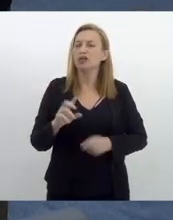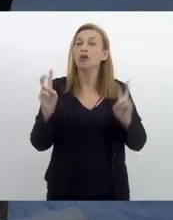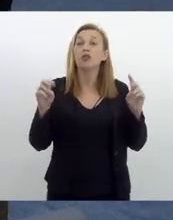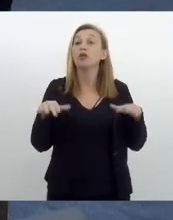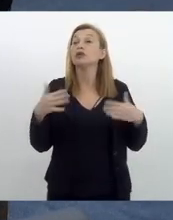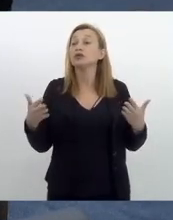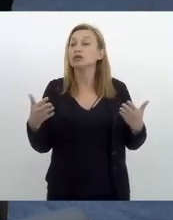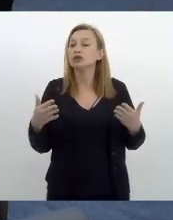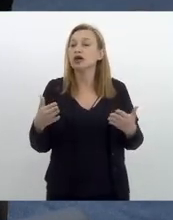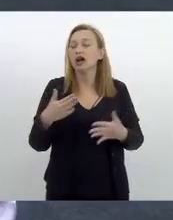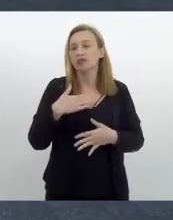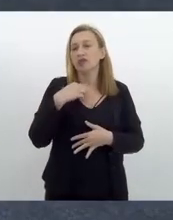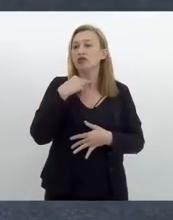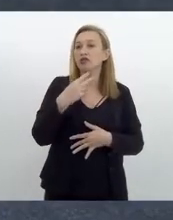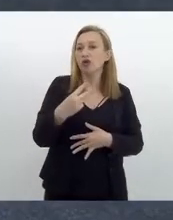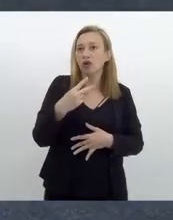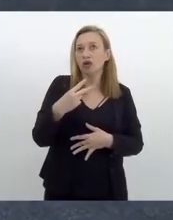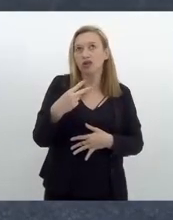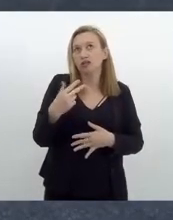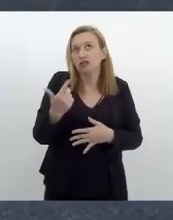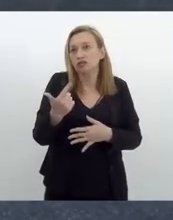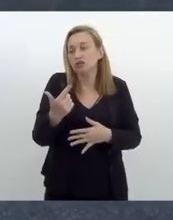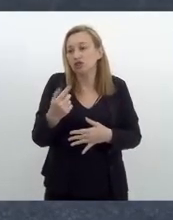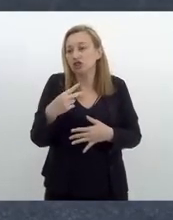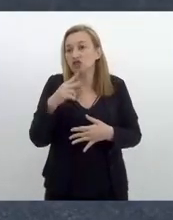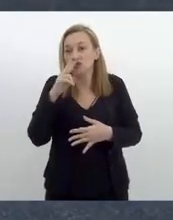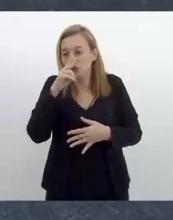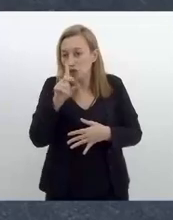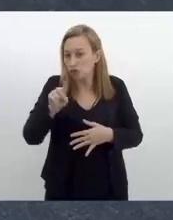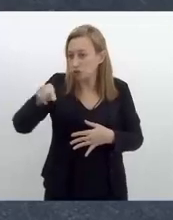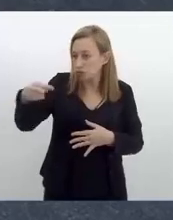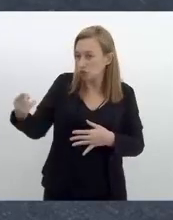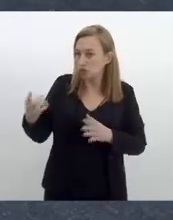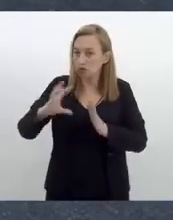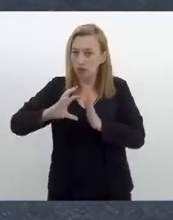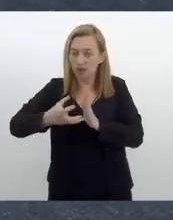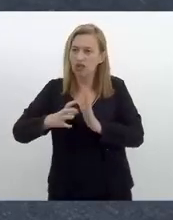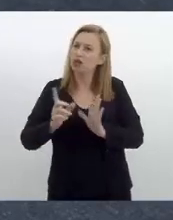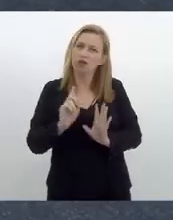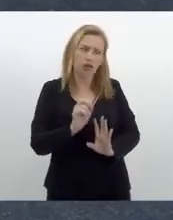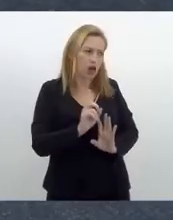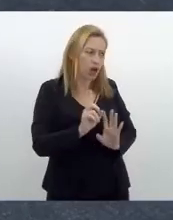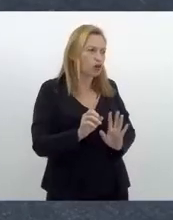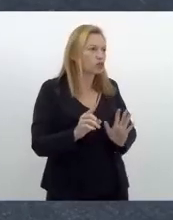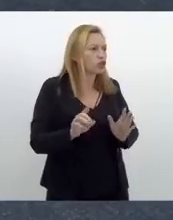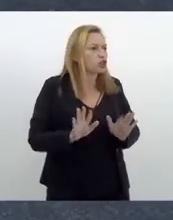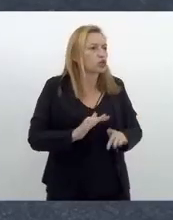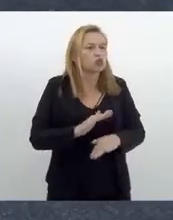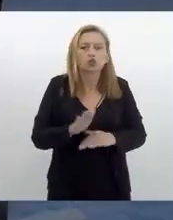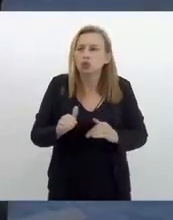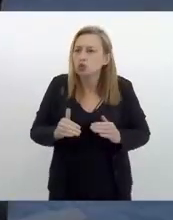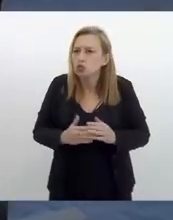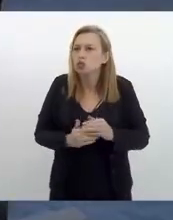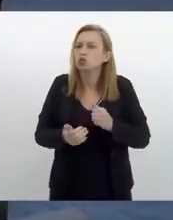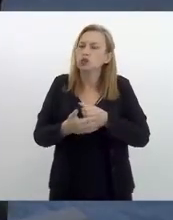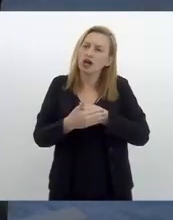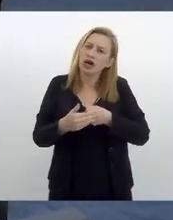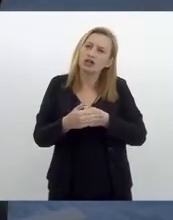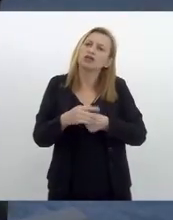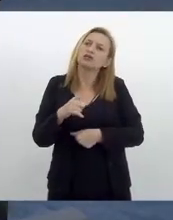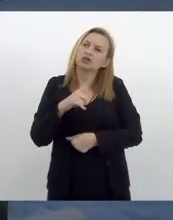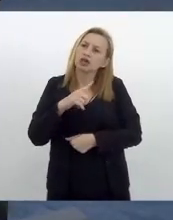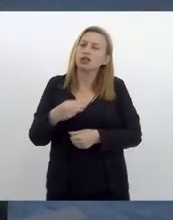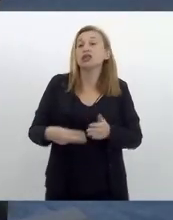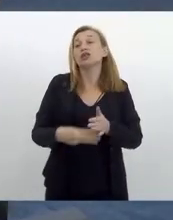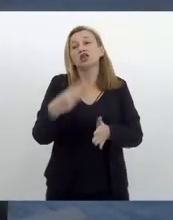talvez a minha voz não seja tão alta como a dos outros partidos que Vossa Excelência tem todo carinho. Vossa Excelência por três